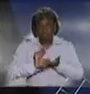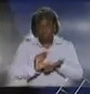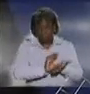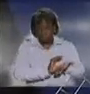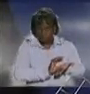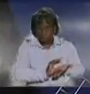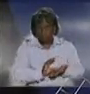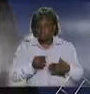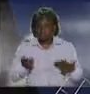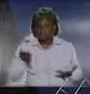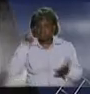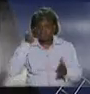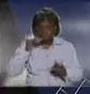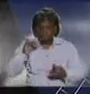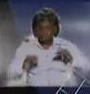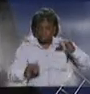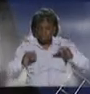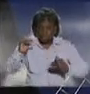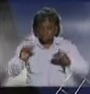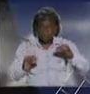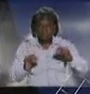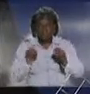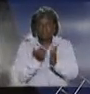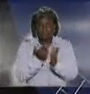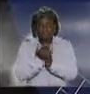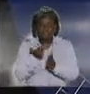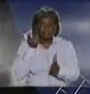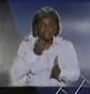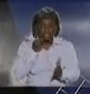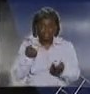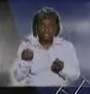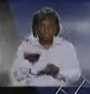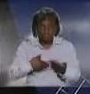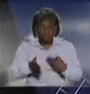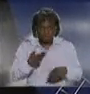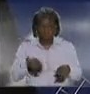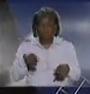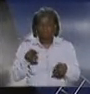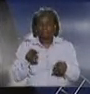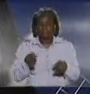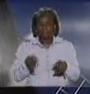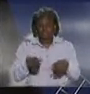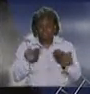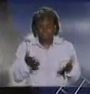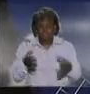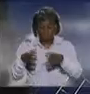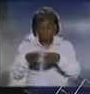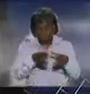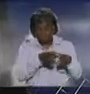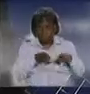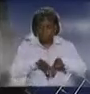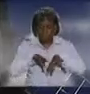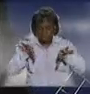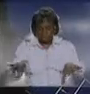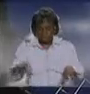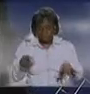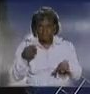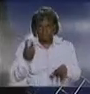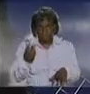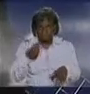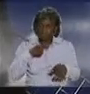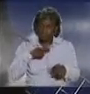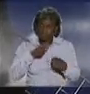dessa forma, né? Então pressupõe escala a partir do aumento da lucratividade e do faturamento, né? Então as instituições vão se dividir dessa